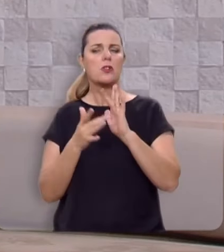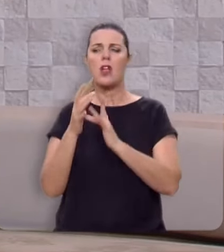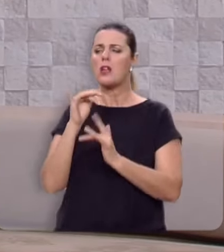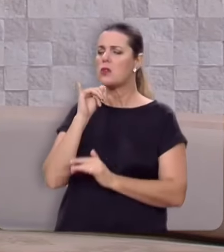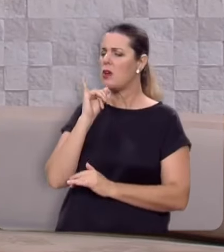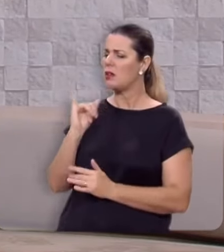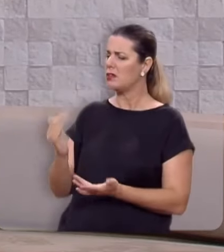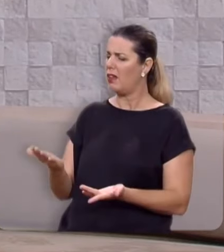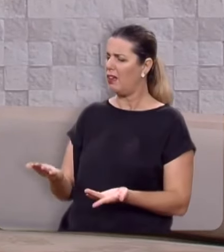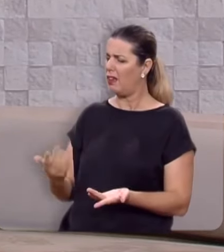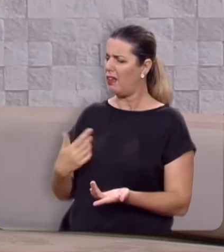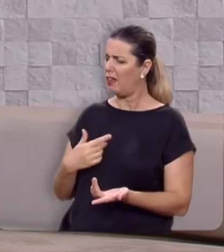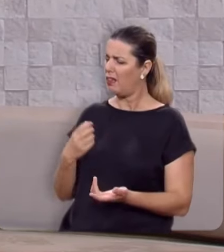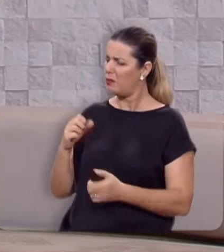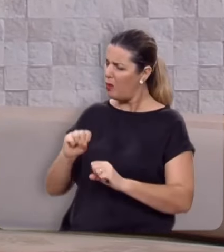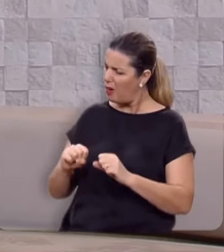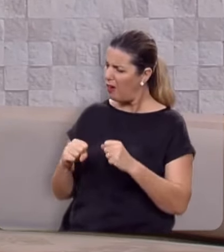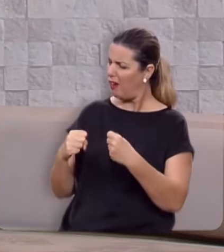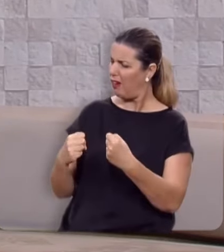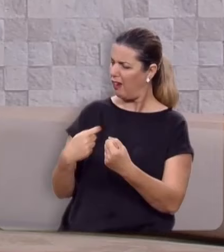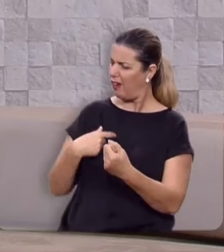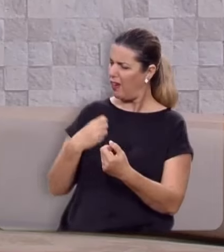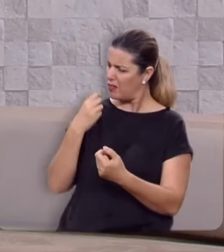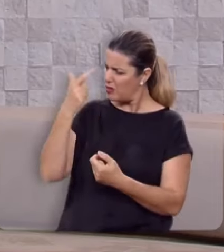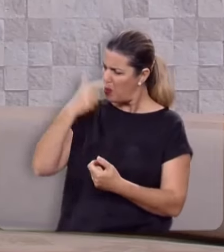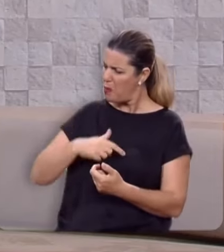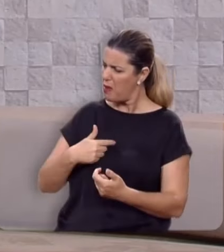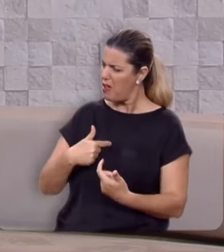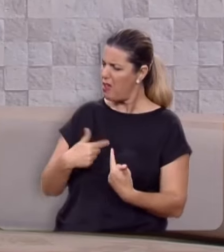para eles: tenham bom ânimo, sou eu, não tenham medo.